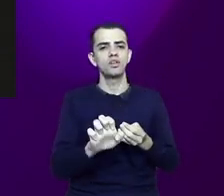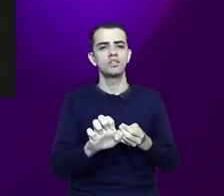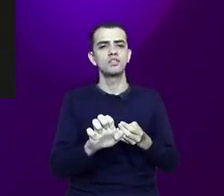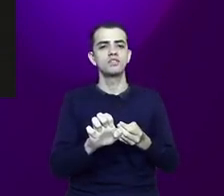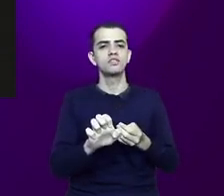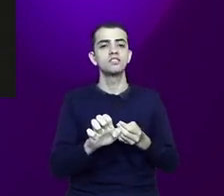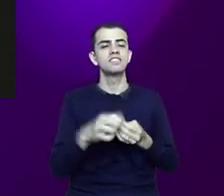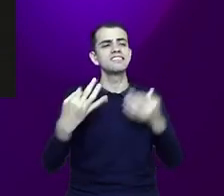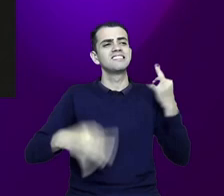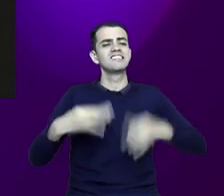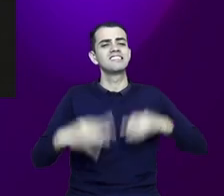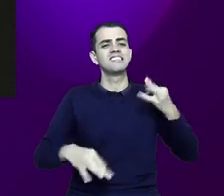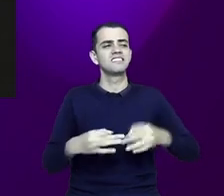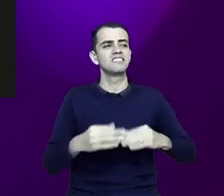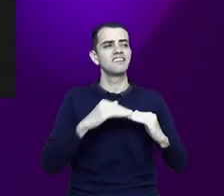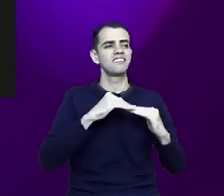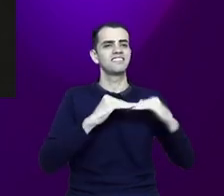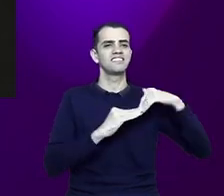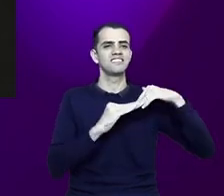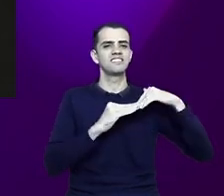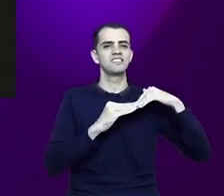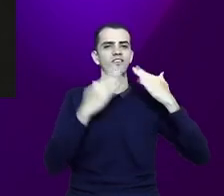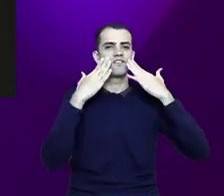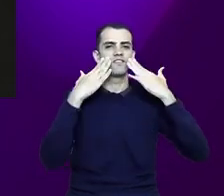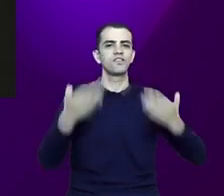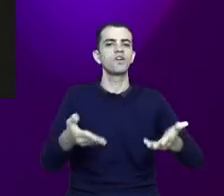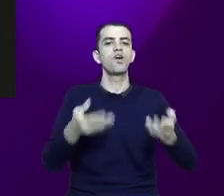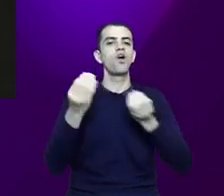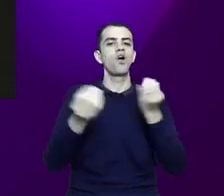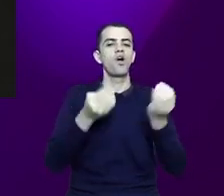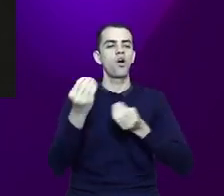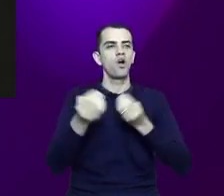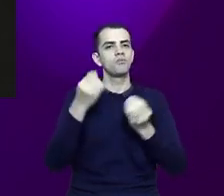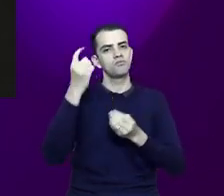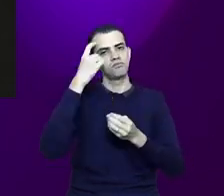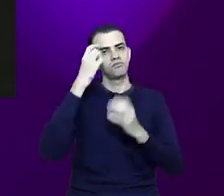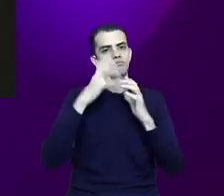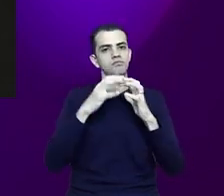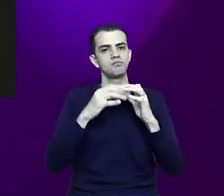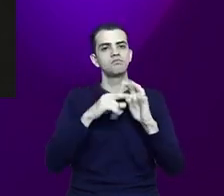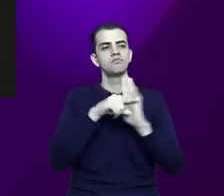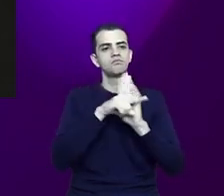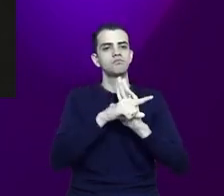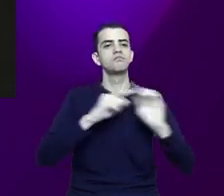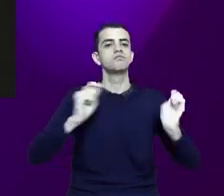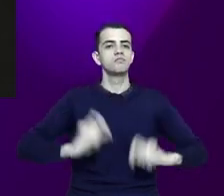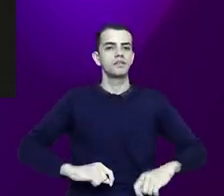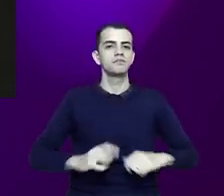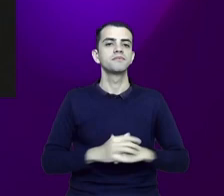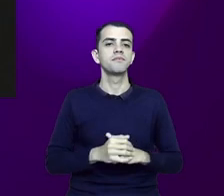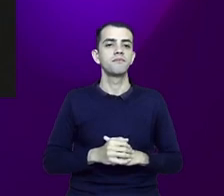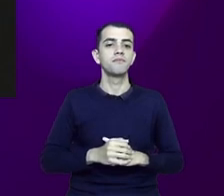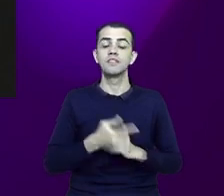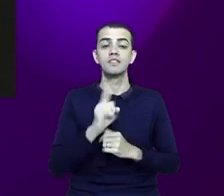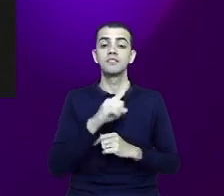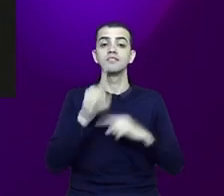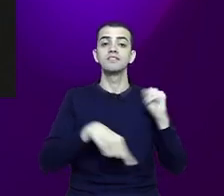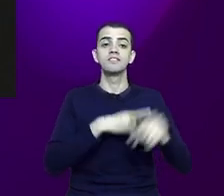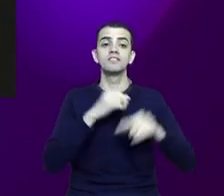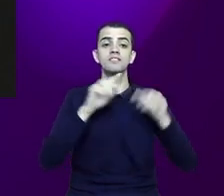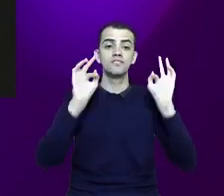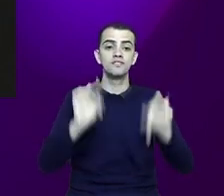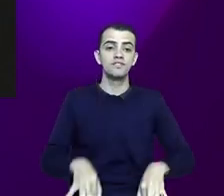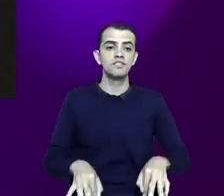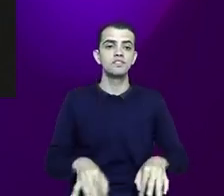estava a dor e a elevação frontal, e a inteligência consegue avaliar isso. E finalizando, o que deixa a gente mais assustado é